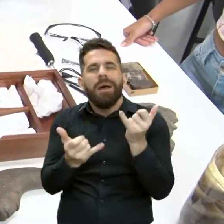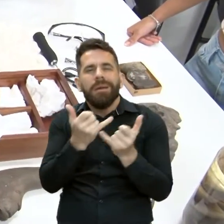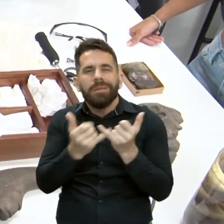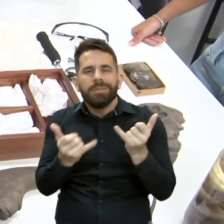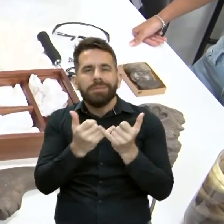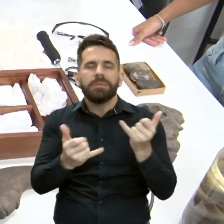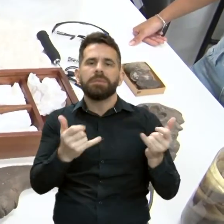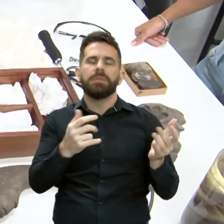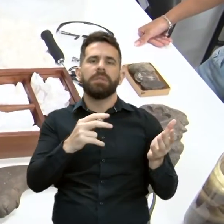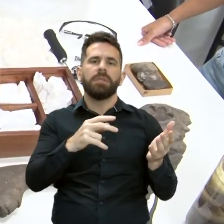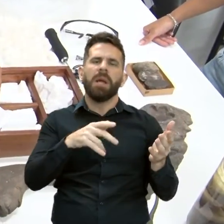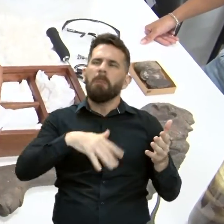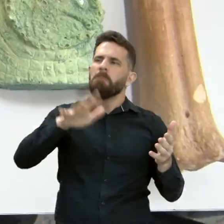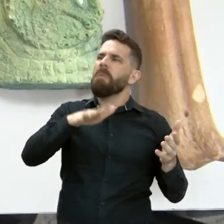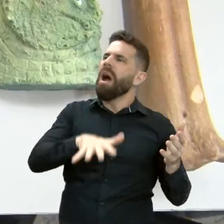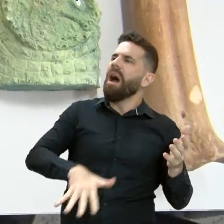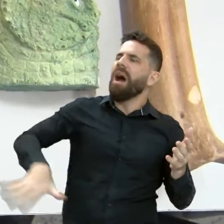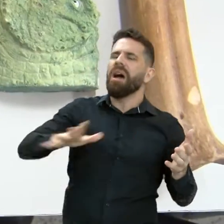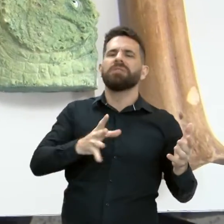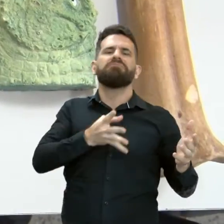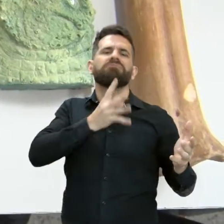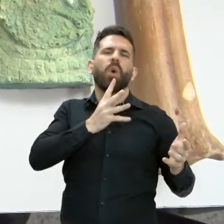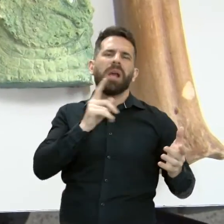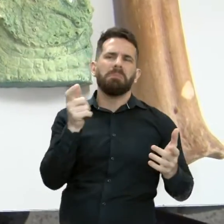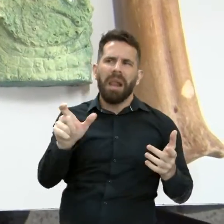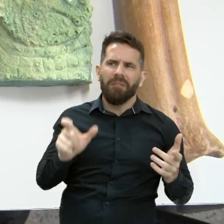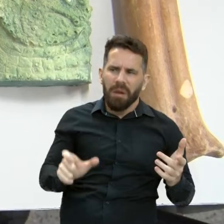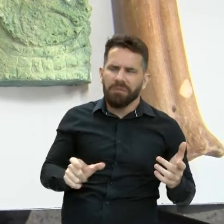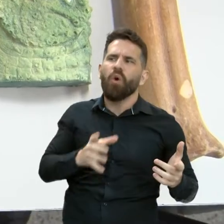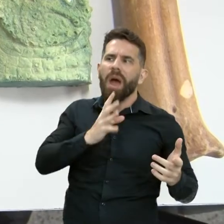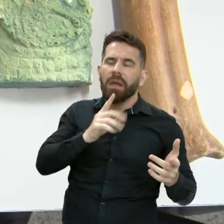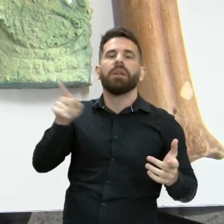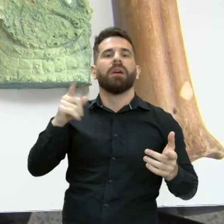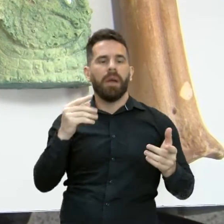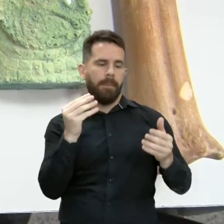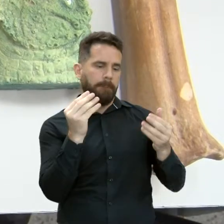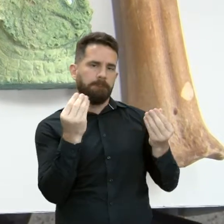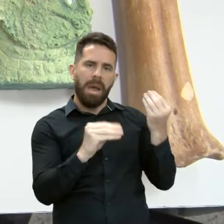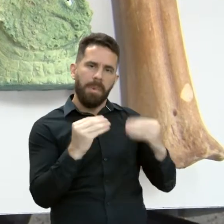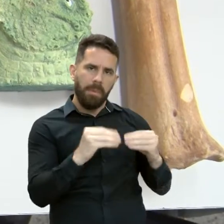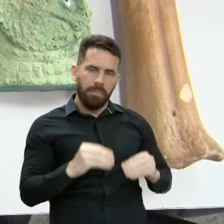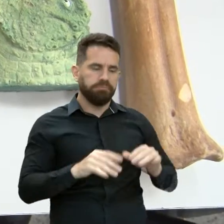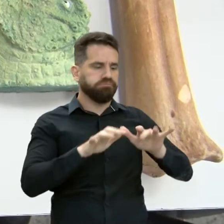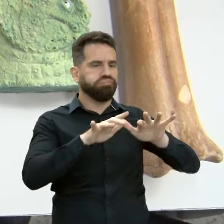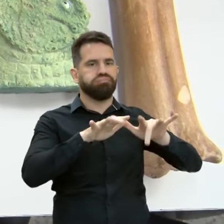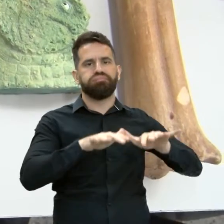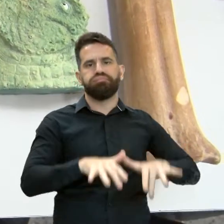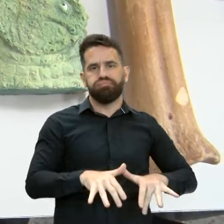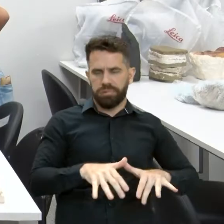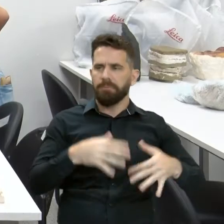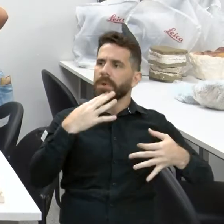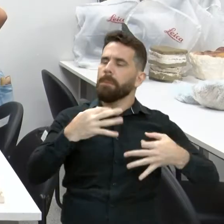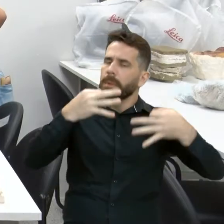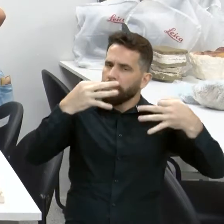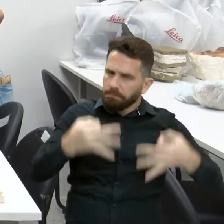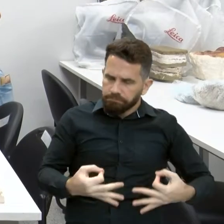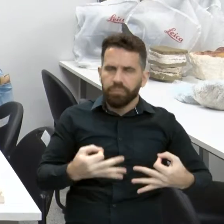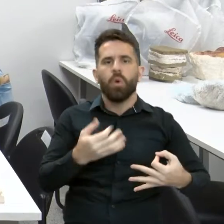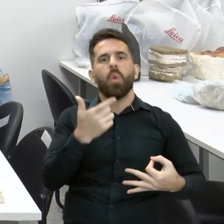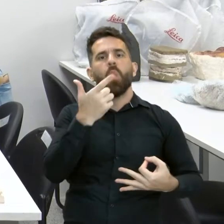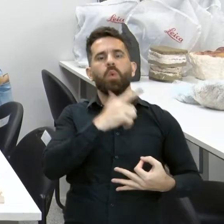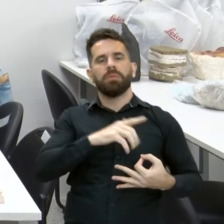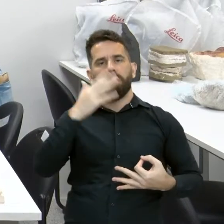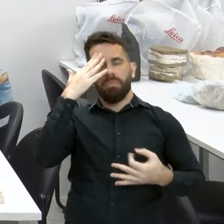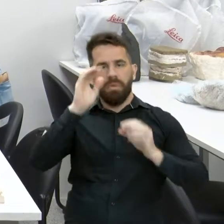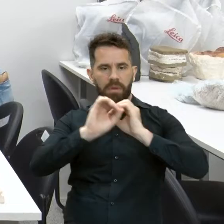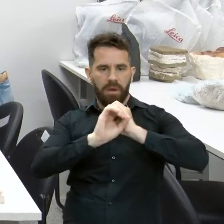mais utilizadas no linguajar comum para a gente conseguir passar essas informações de forma efetiva. E o trabalho desenvolvido